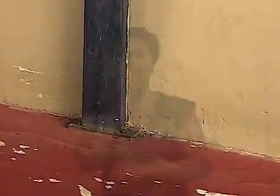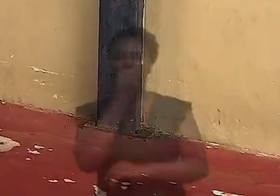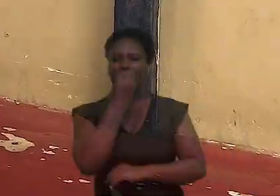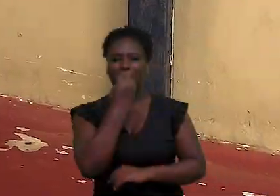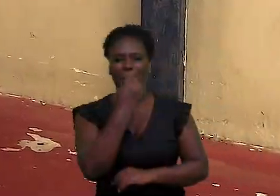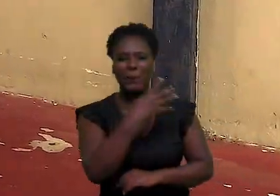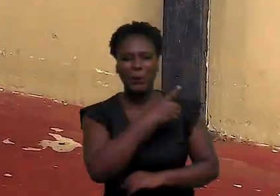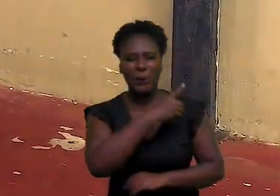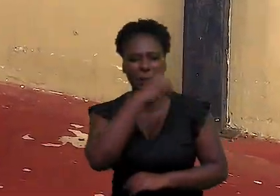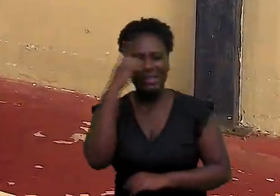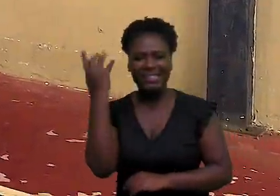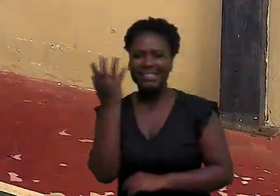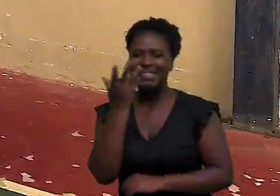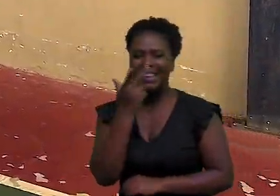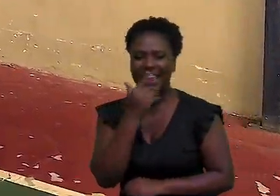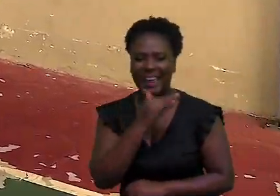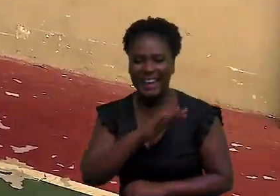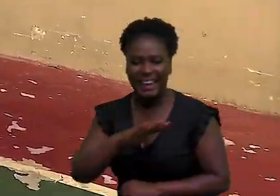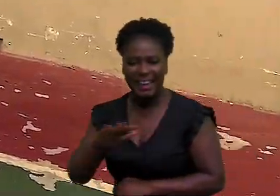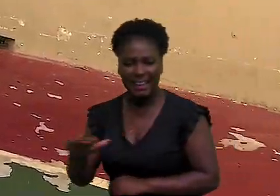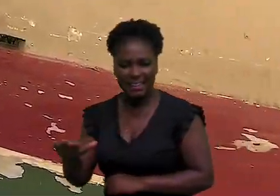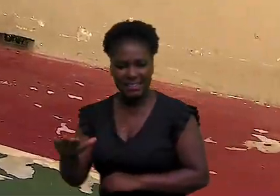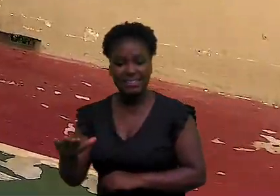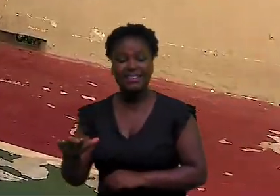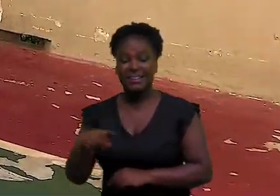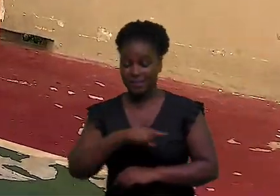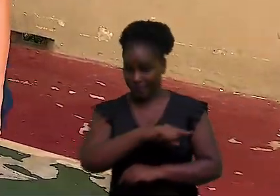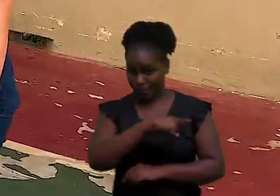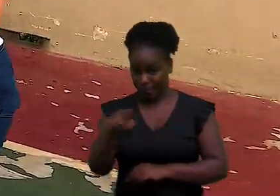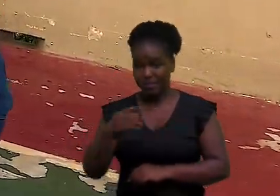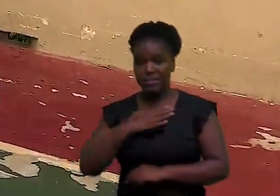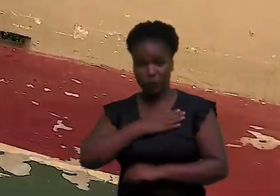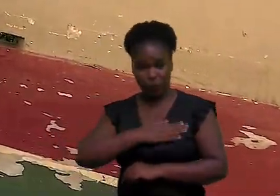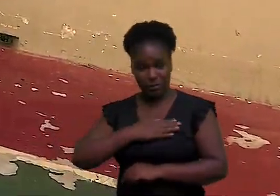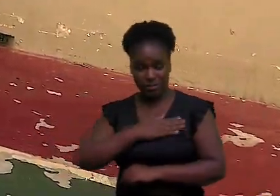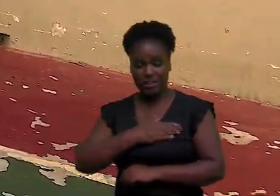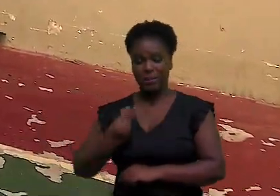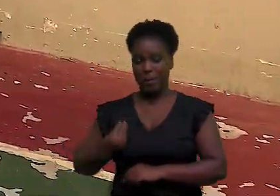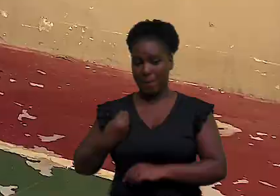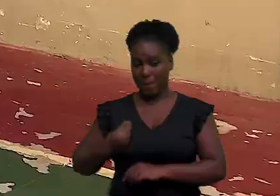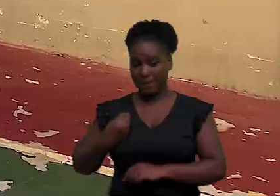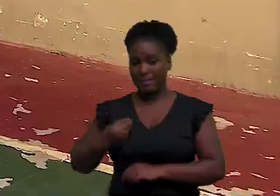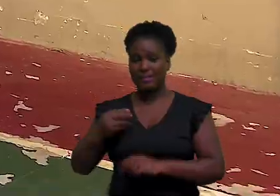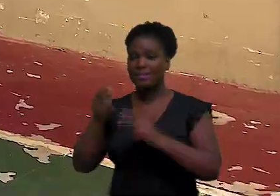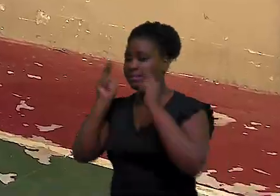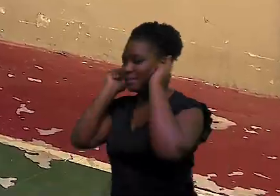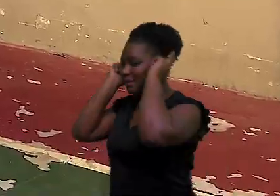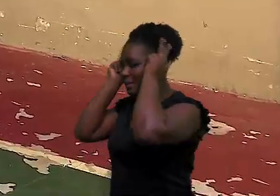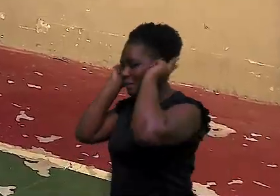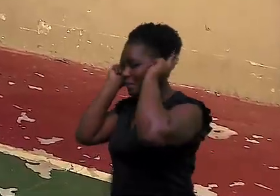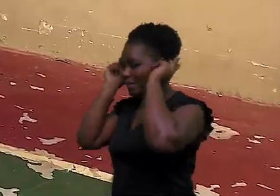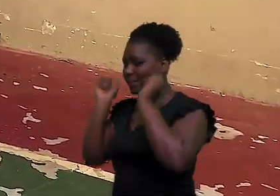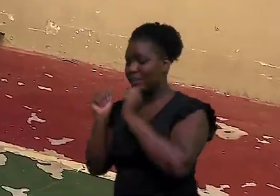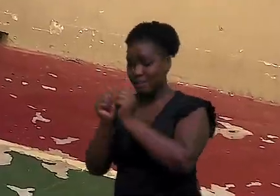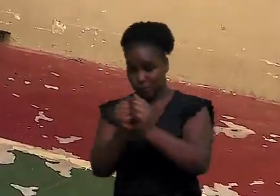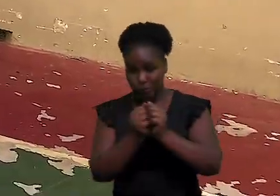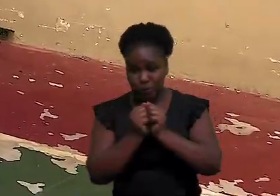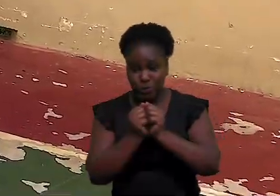Bom dia, crianças. Vocês estão gostando do PG Kids, tá, gente?